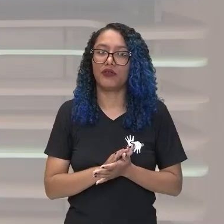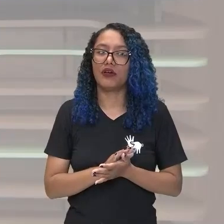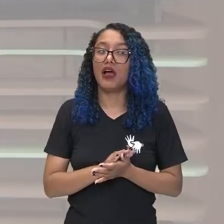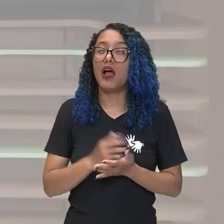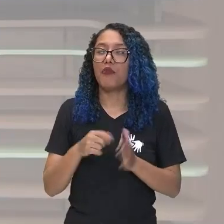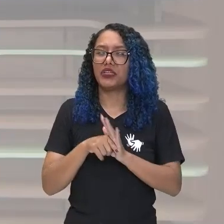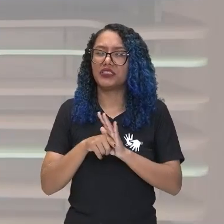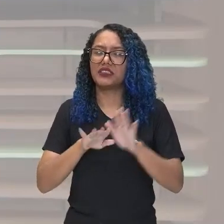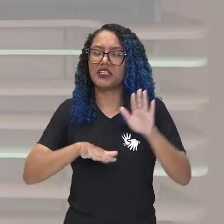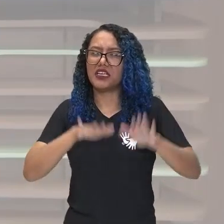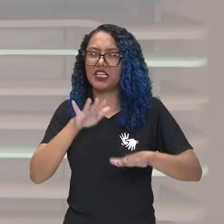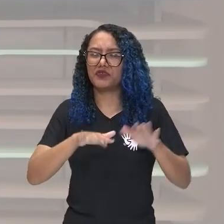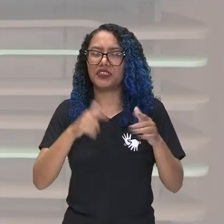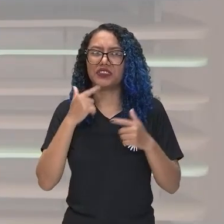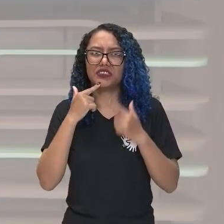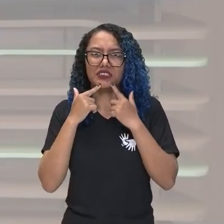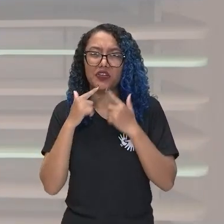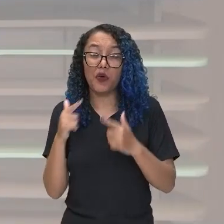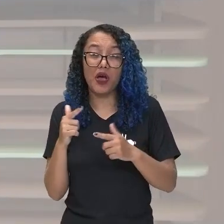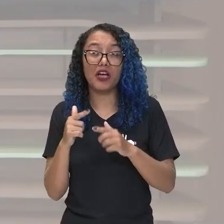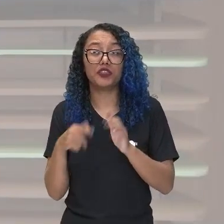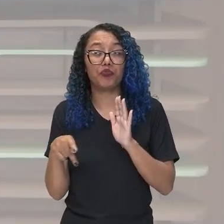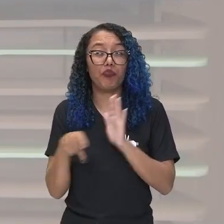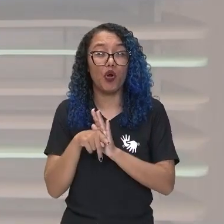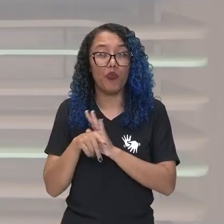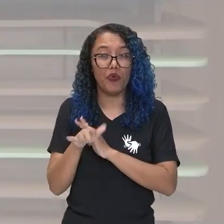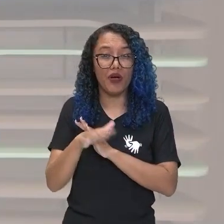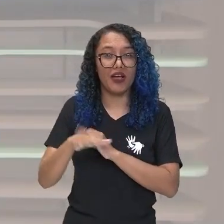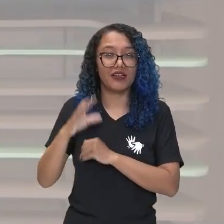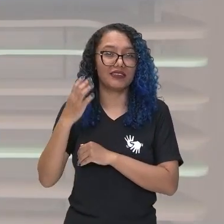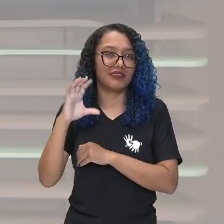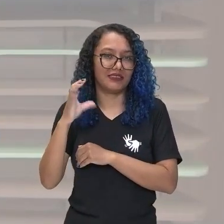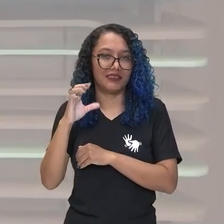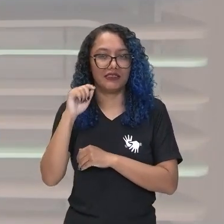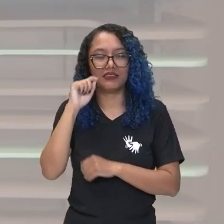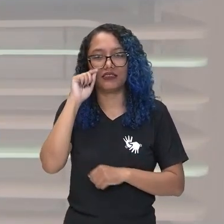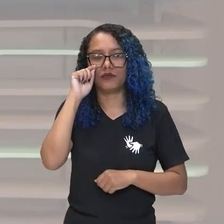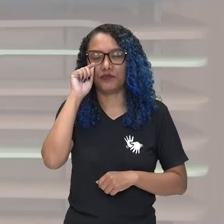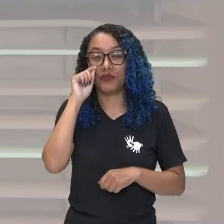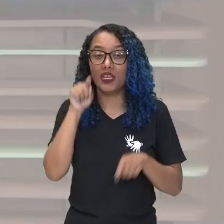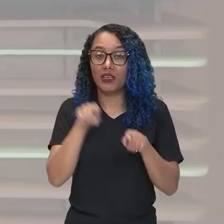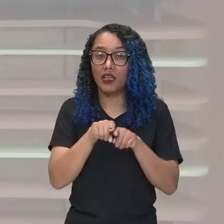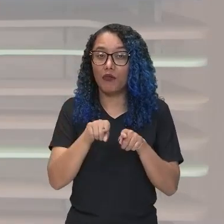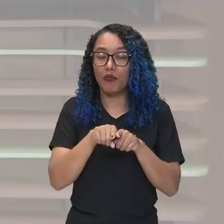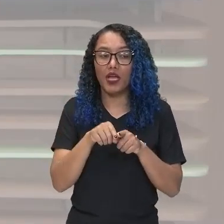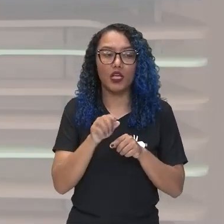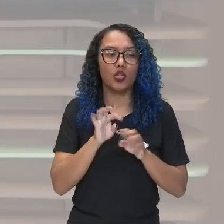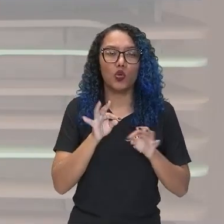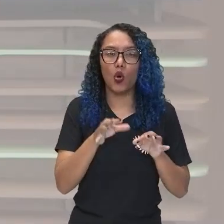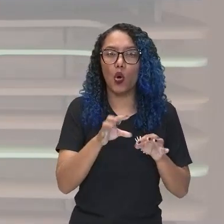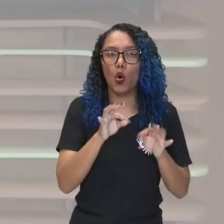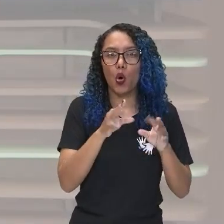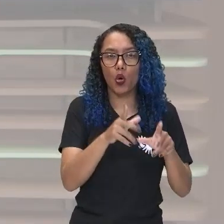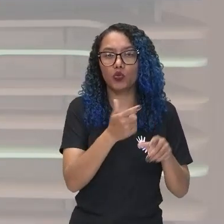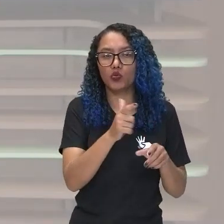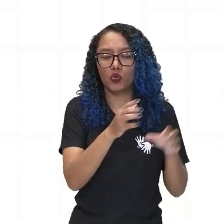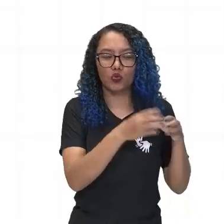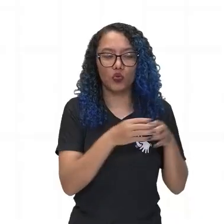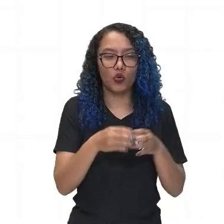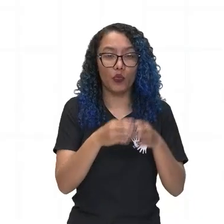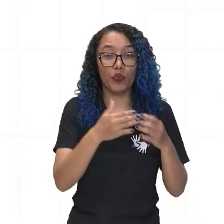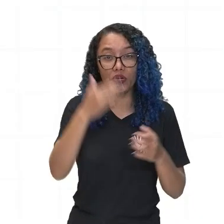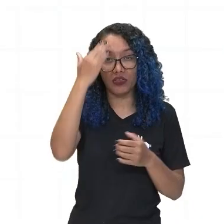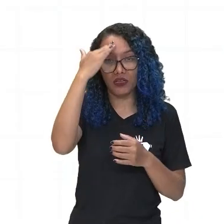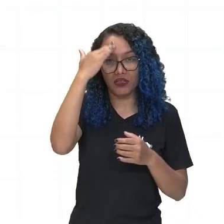linguagem totalmente própria dos cientistas, ok? Facilitando a compreensão de todos. Muito bem, vamos conhecer a estrutura